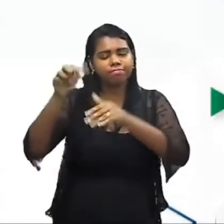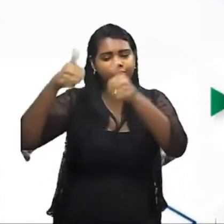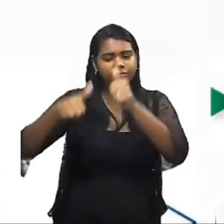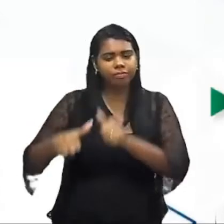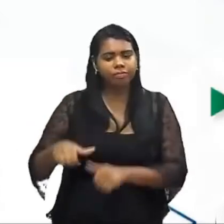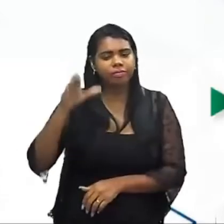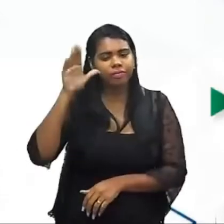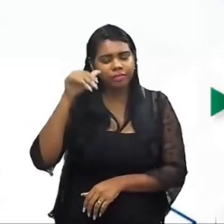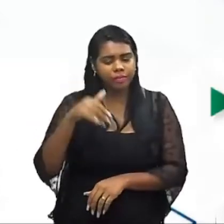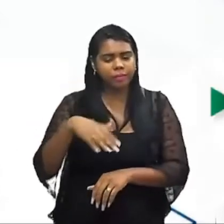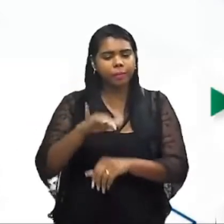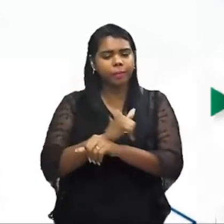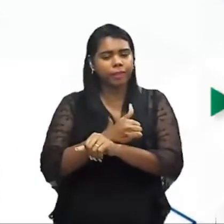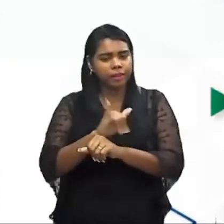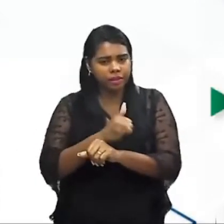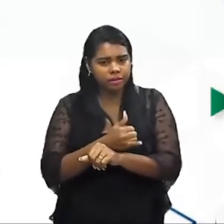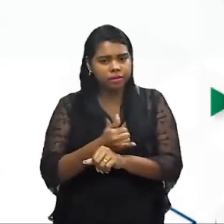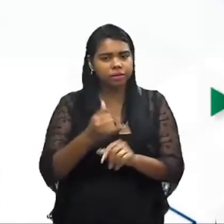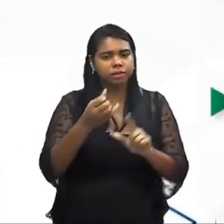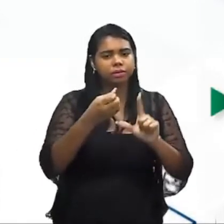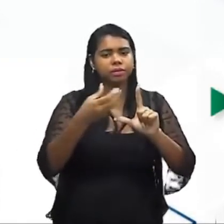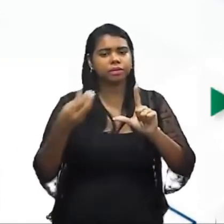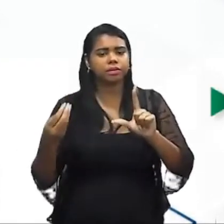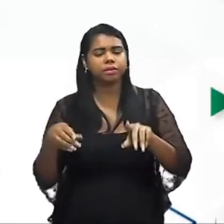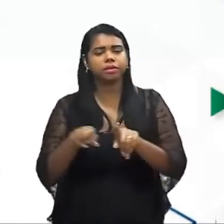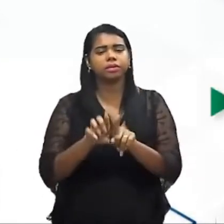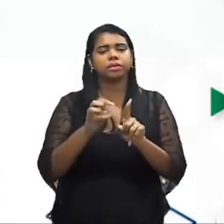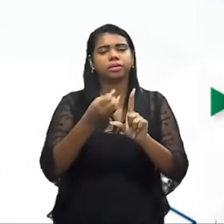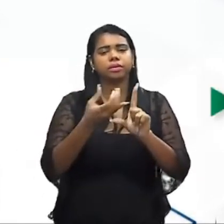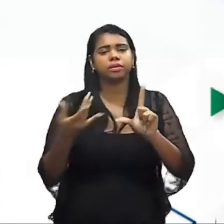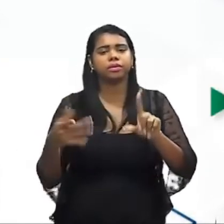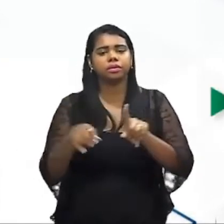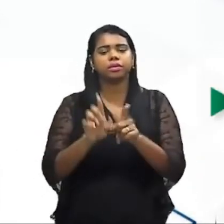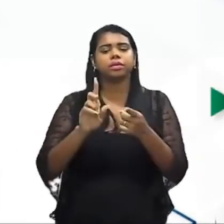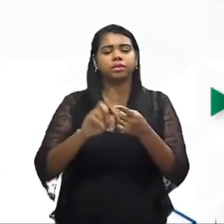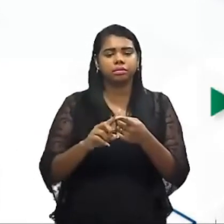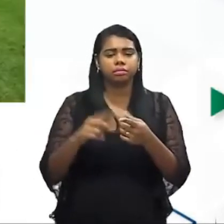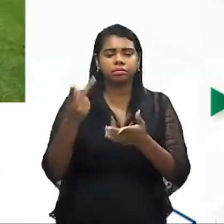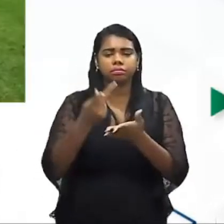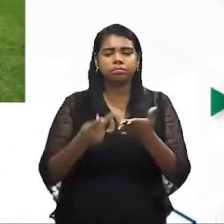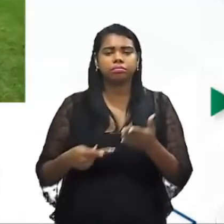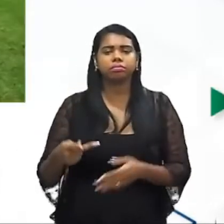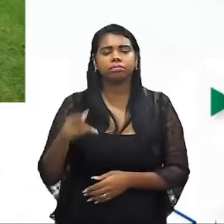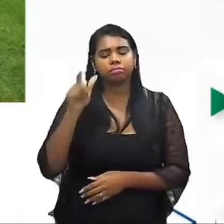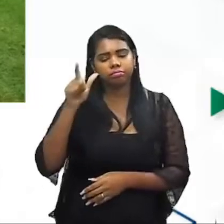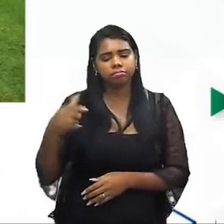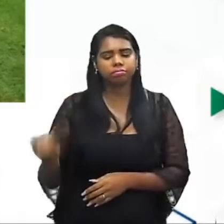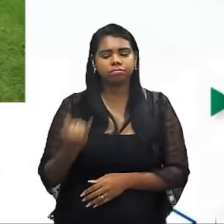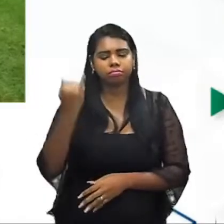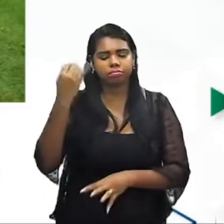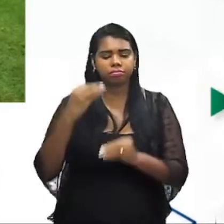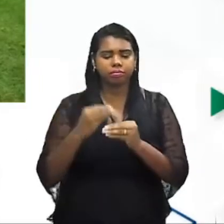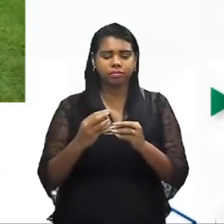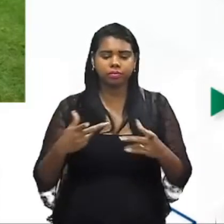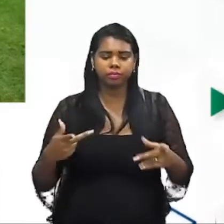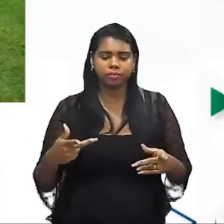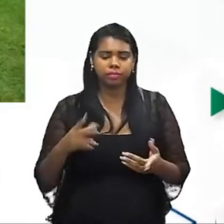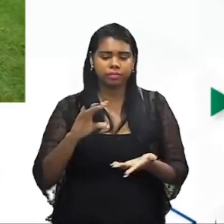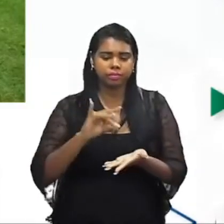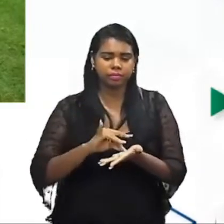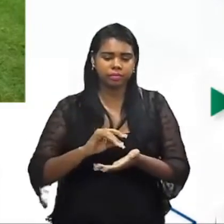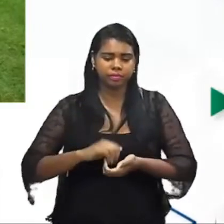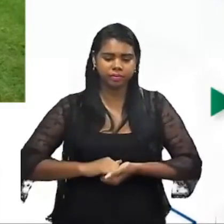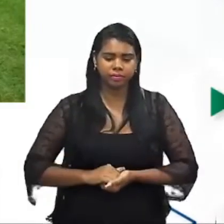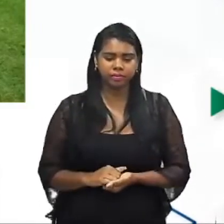lá no YouTube, no Google, pesquisa ele também. Tem gravuras muito interessantes. E aí, alguns elementos da